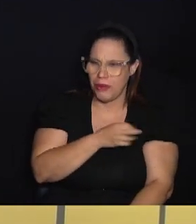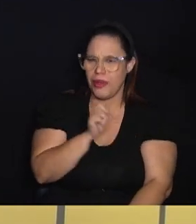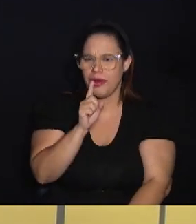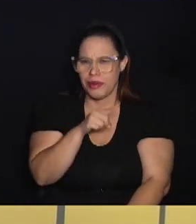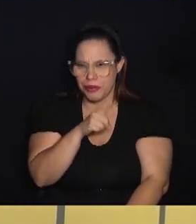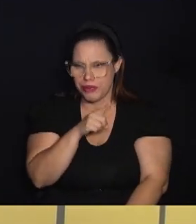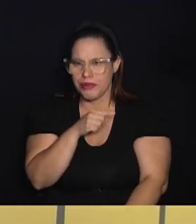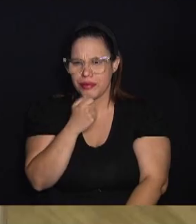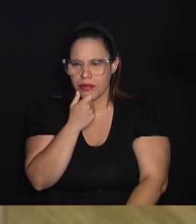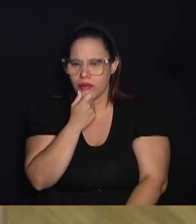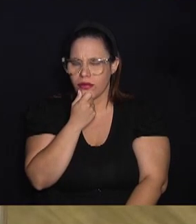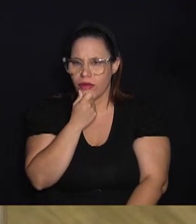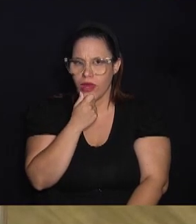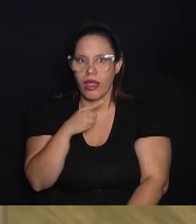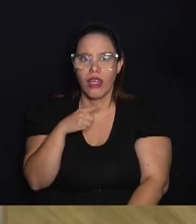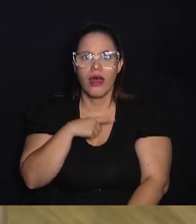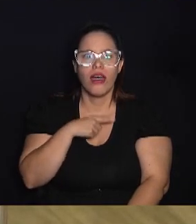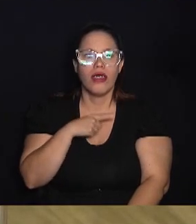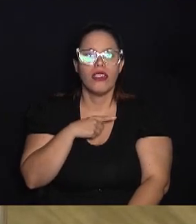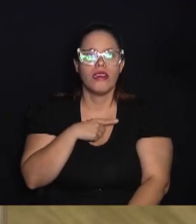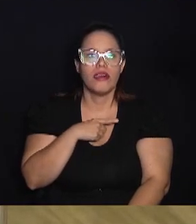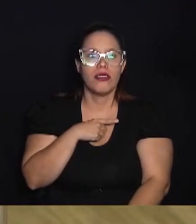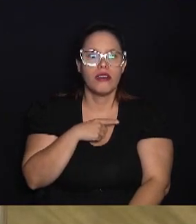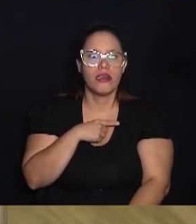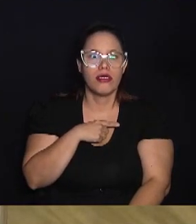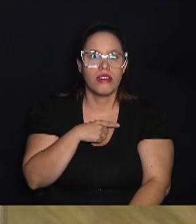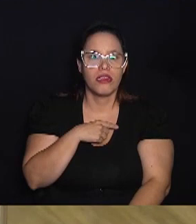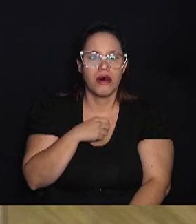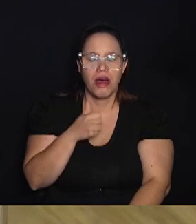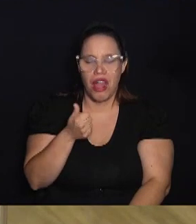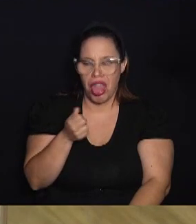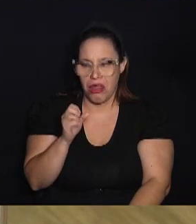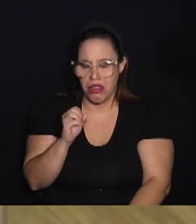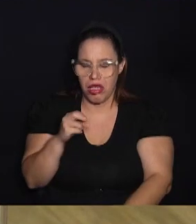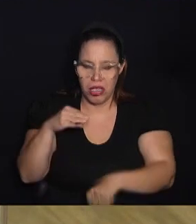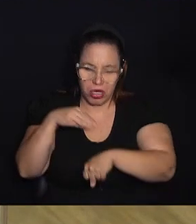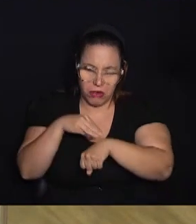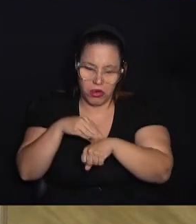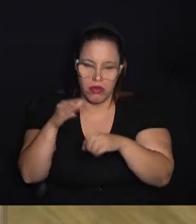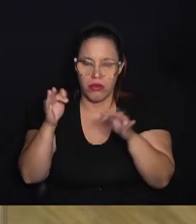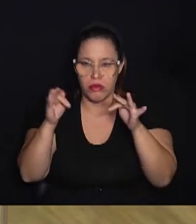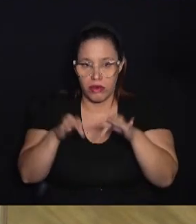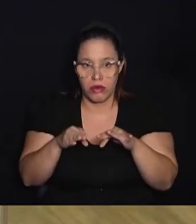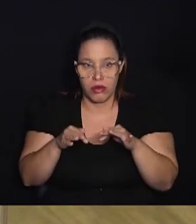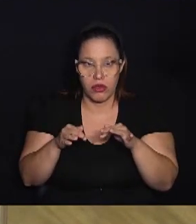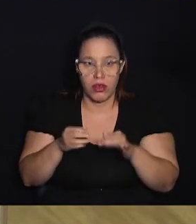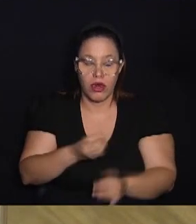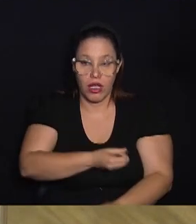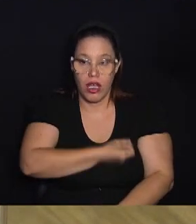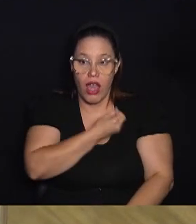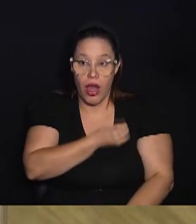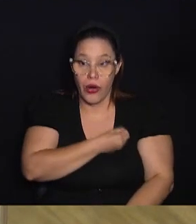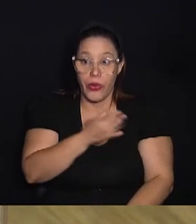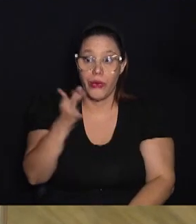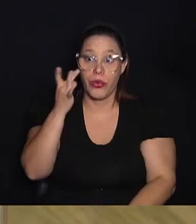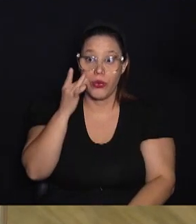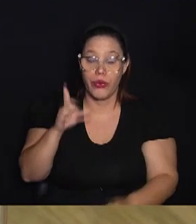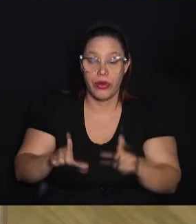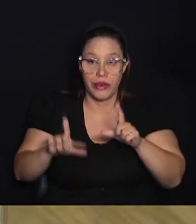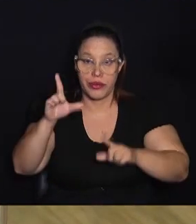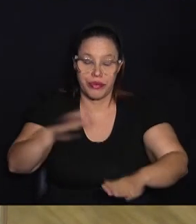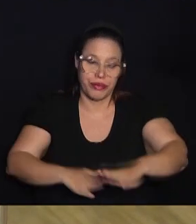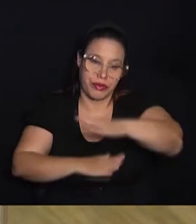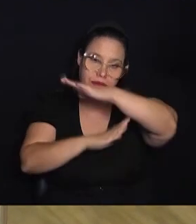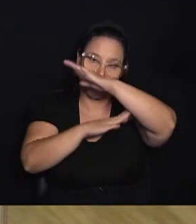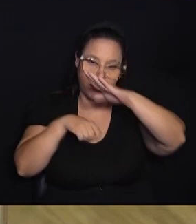agora tem como a gente passar nós estamos aí com acho faltando 10 minutinhos pra gente terminar a gente tá ao vivo aqui TV Câmara Campinas né estúdio